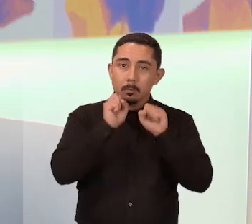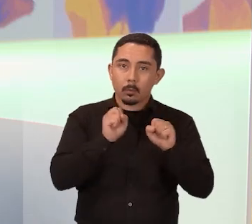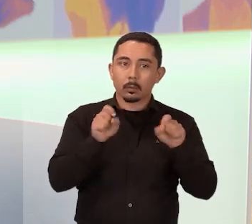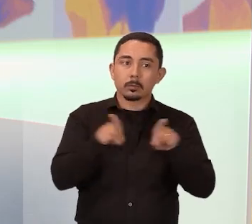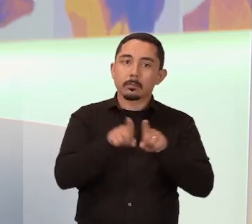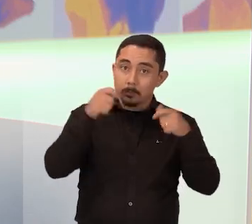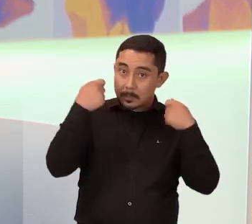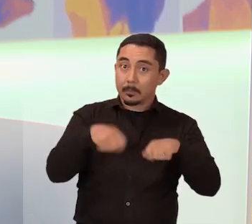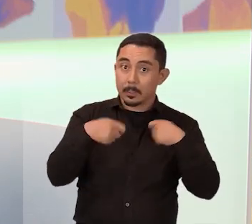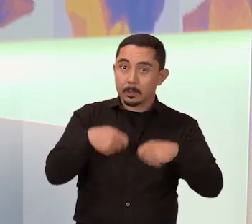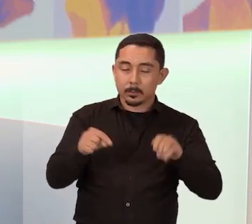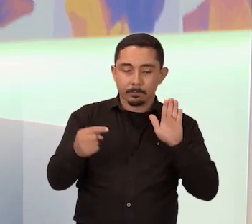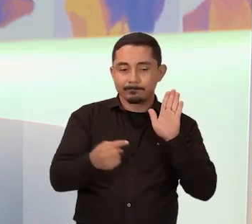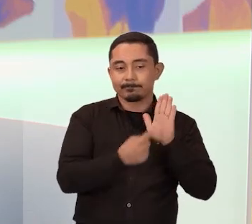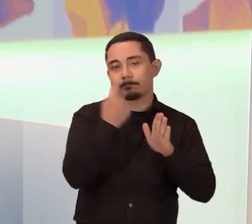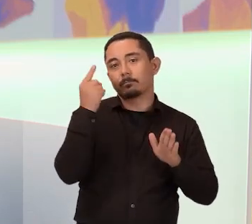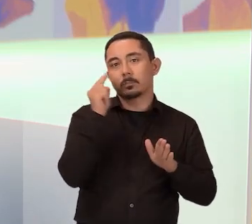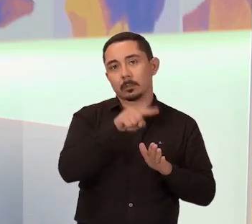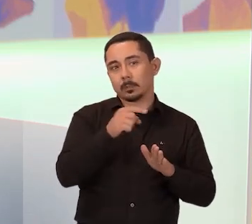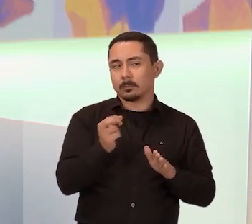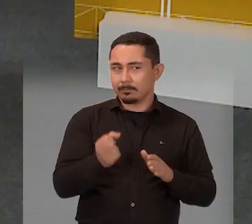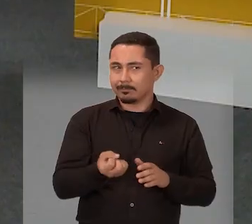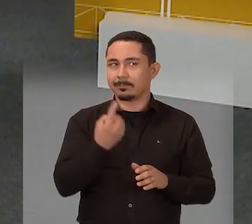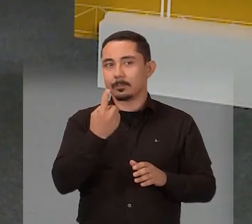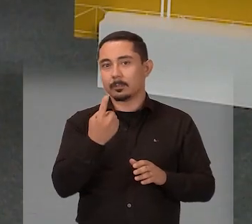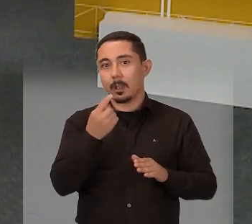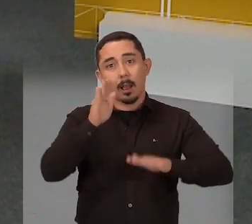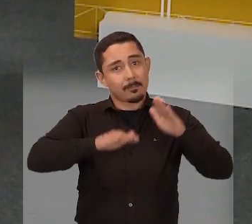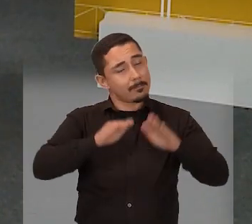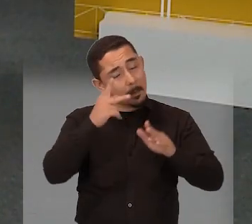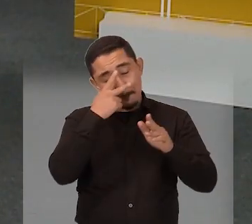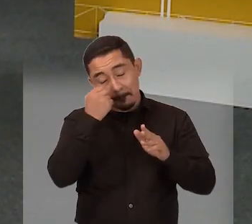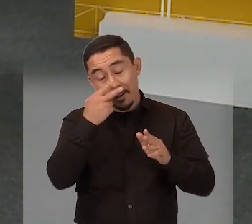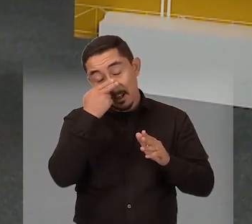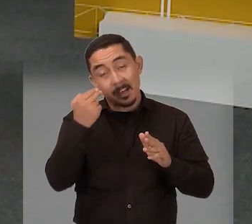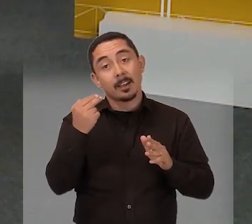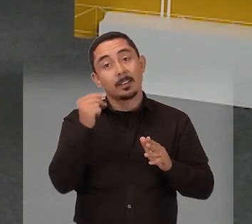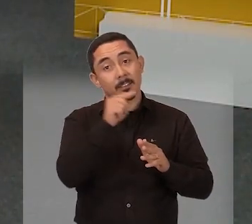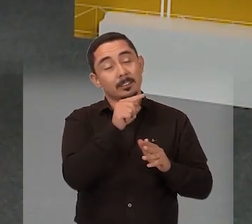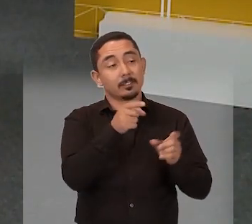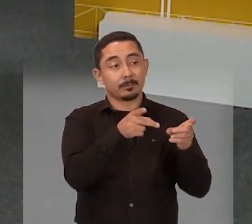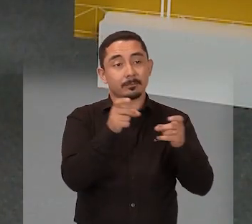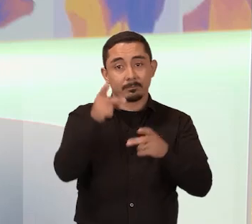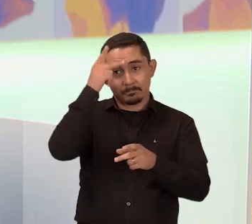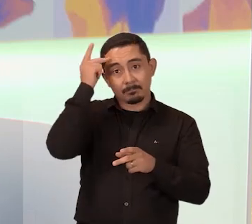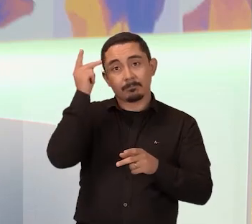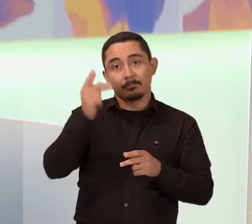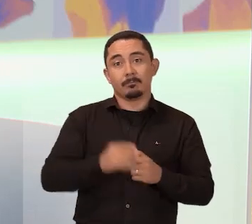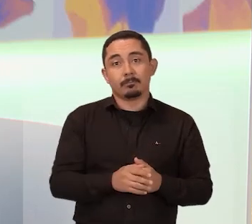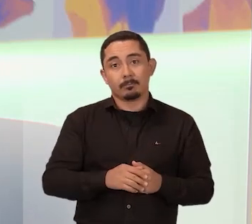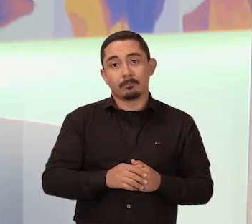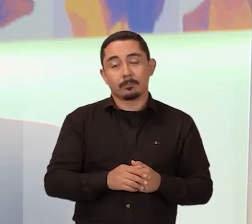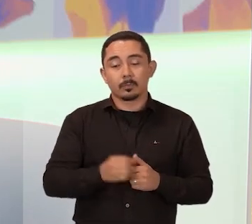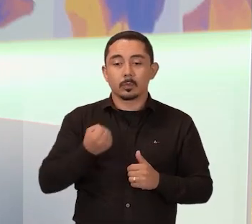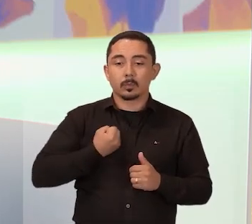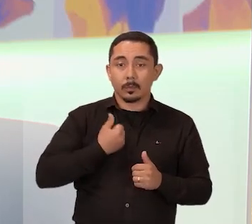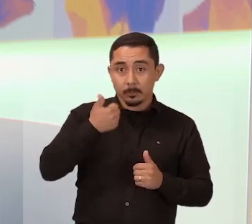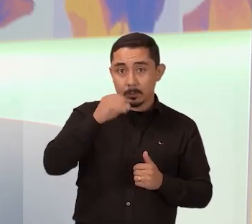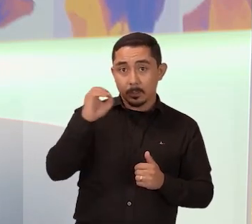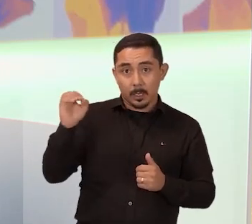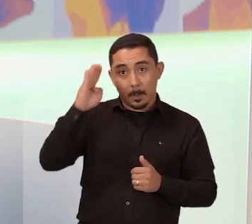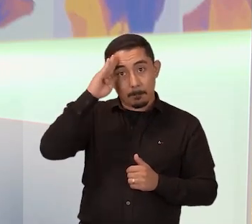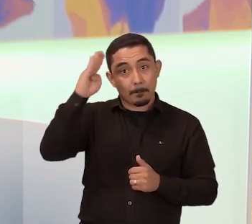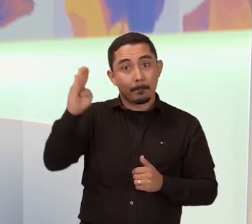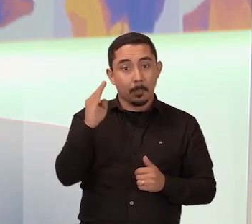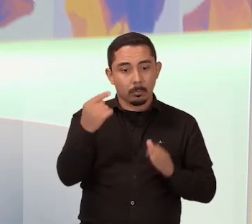cidadã, pode e deve denunciar situações estranhas que pareçam tráfico de pessoas. O canal do Disque 100 é o